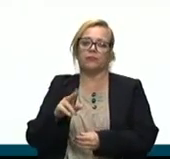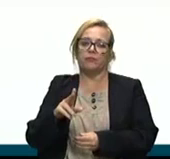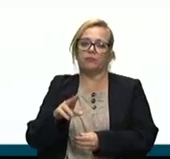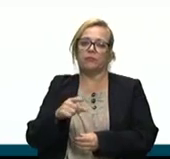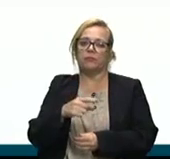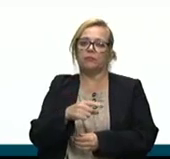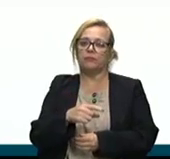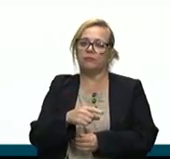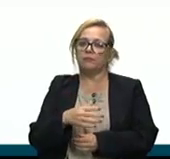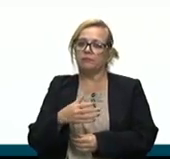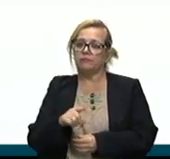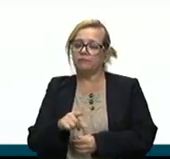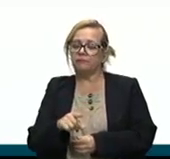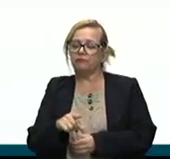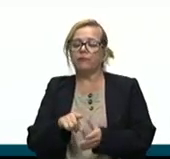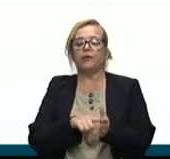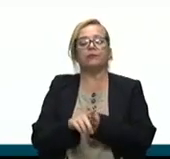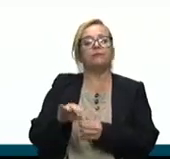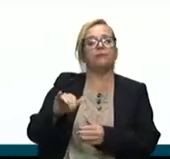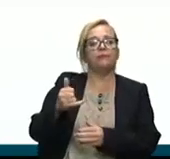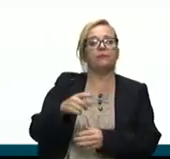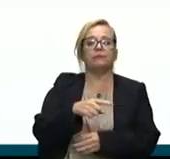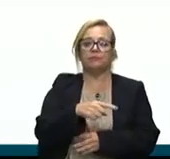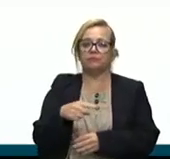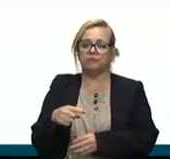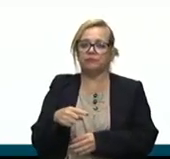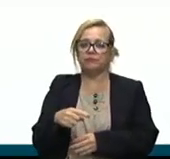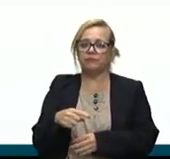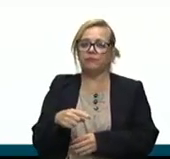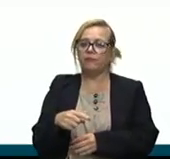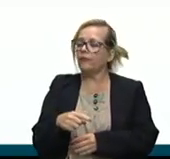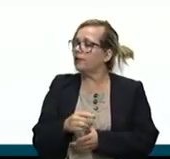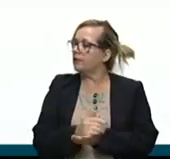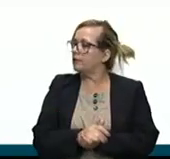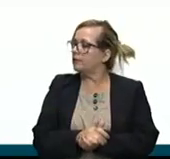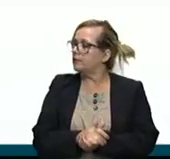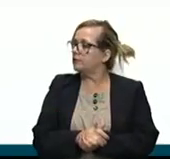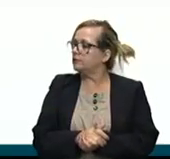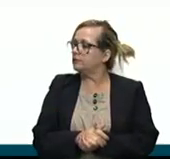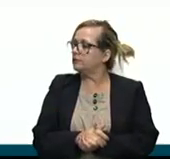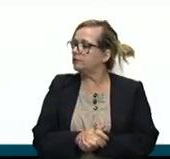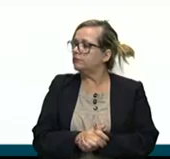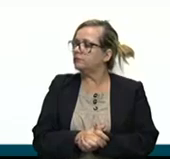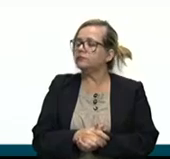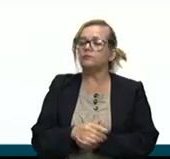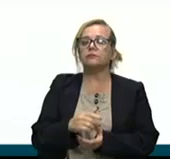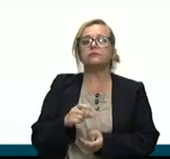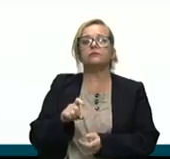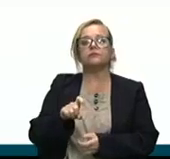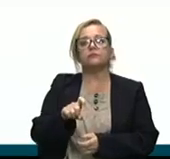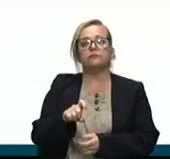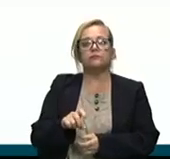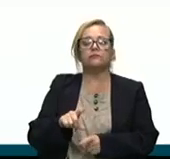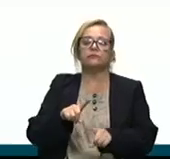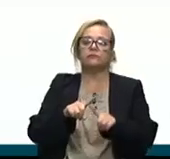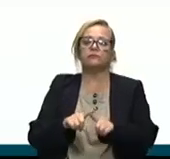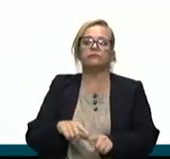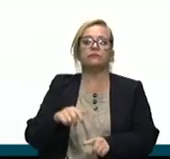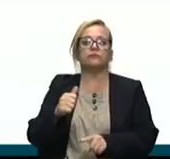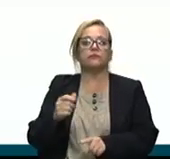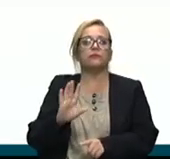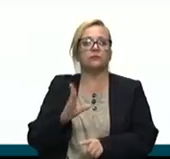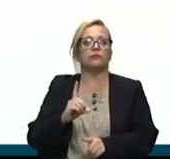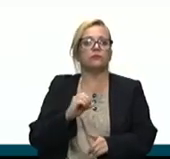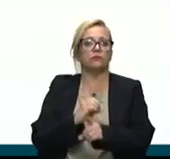à média dos dados de y menos a média dos dados de x vezes o A que você